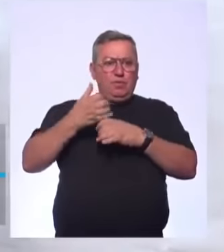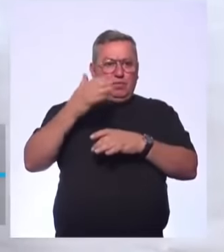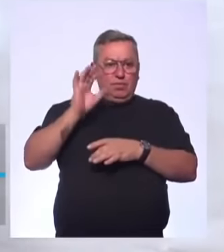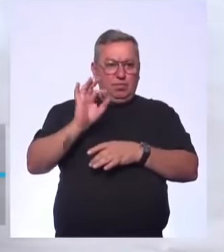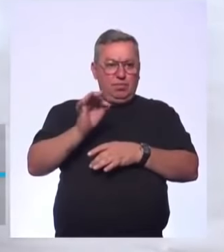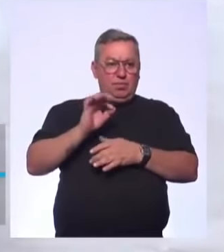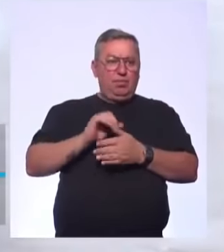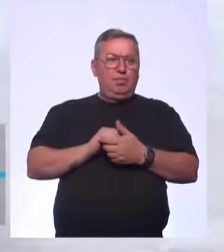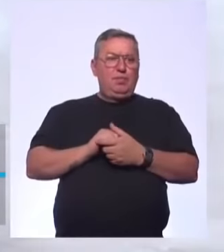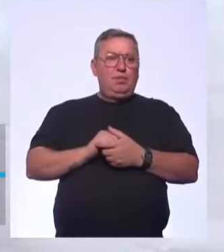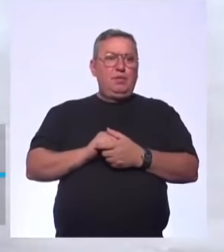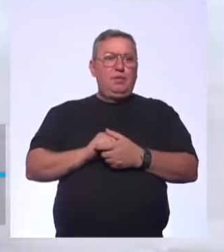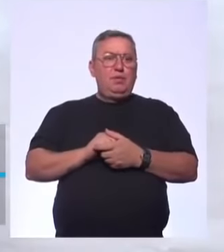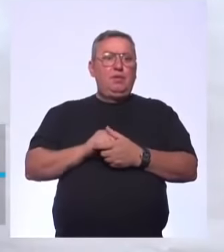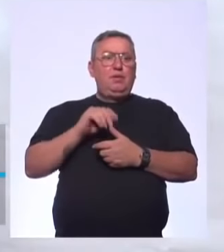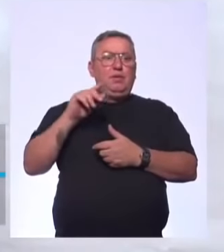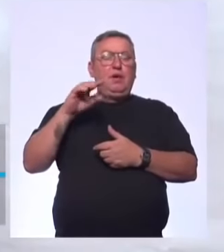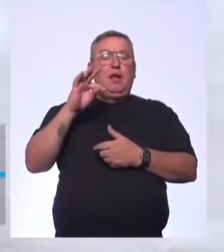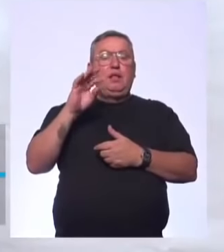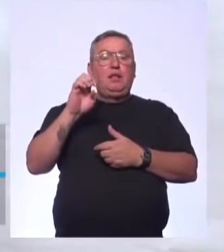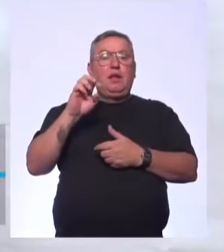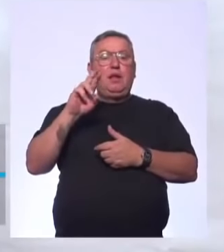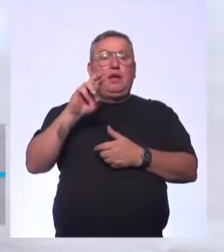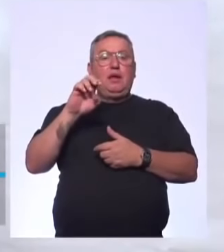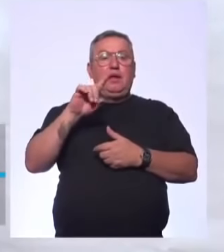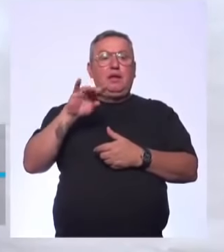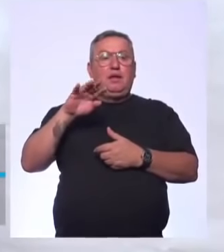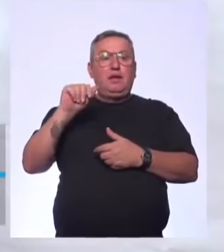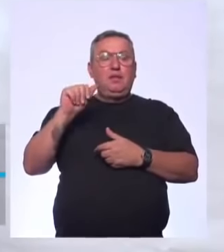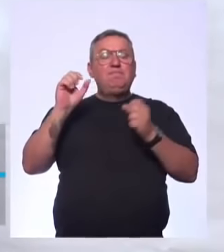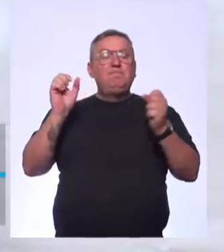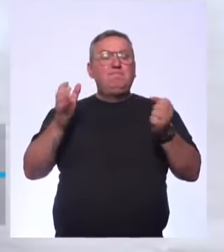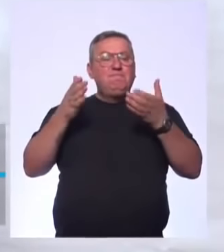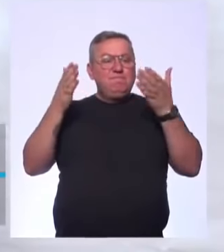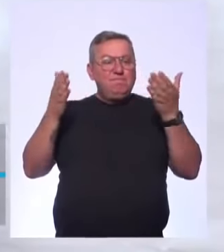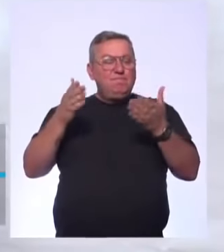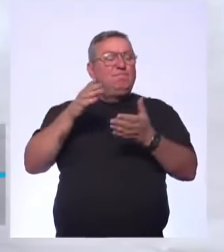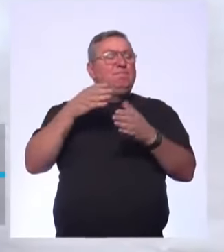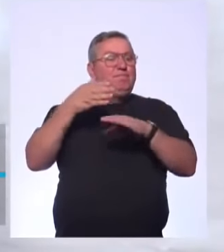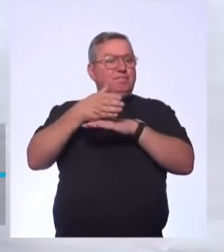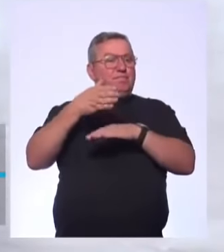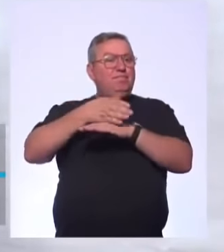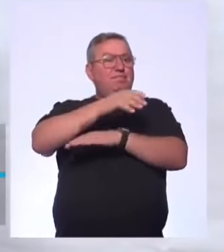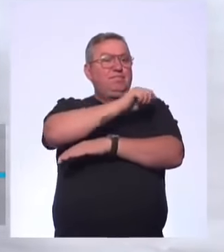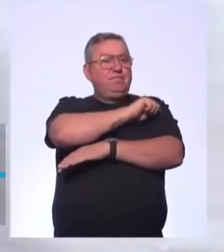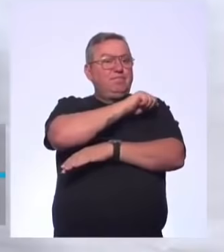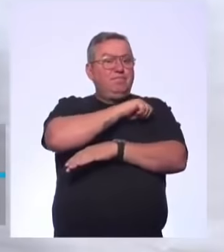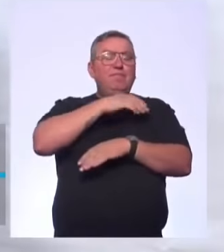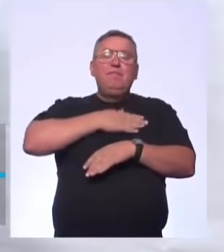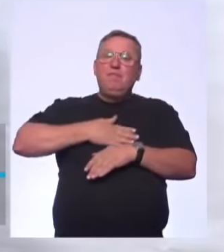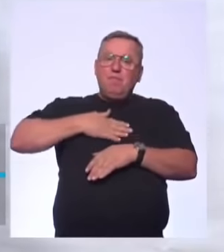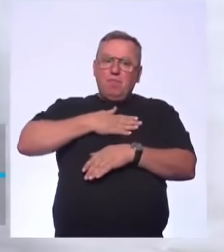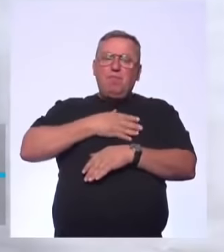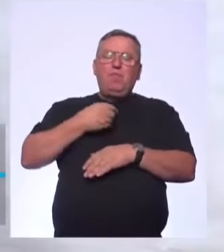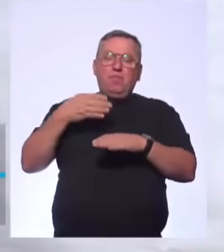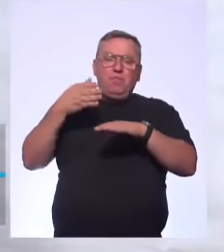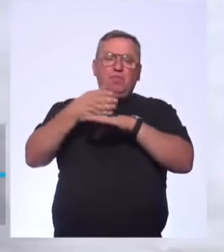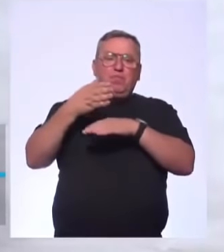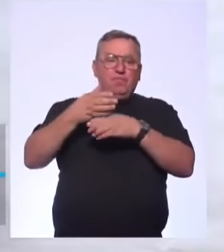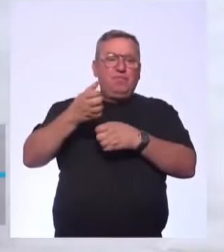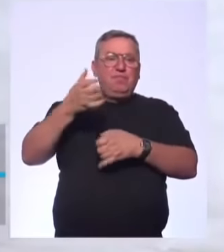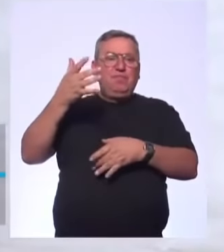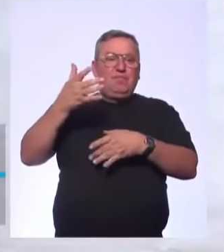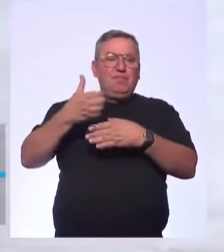feita a correção. E a professora Terezinha, que elogiou a participação dos alunos no chat, que eu também estou gostando bastante da